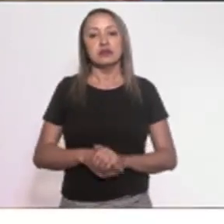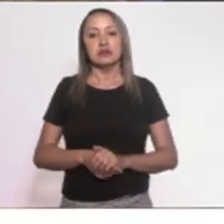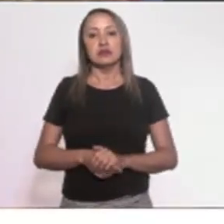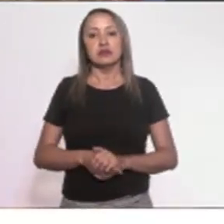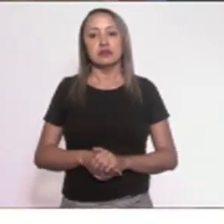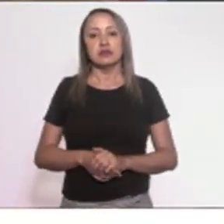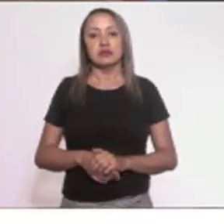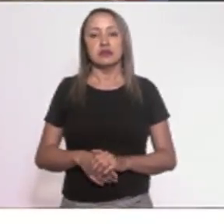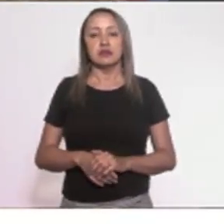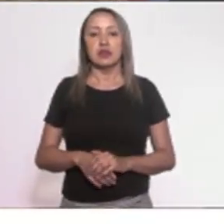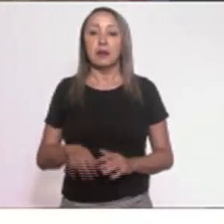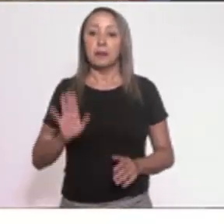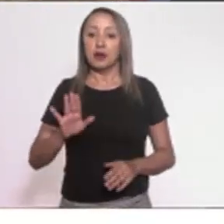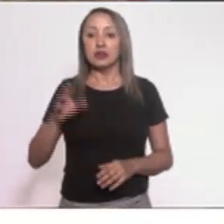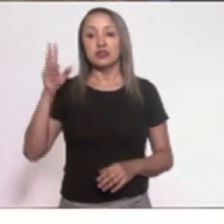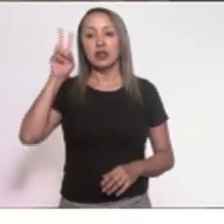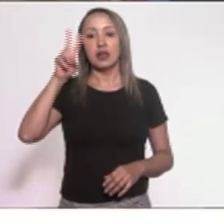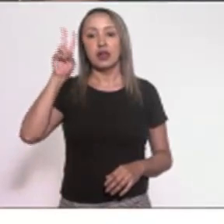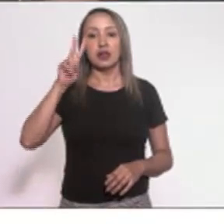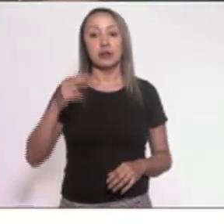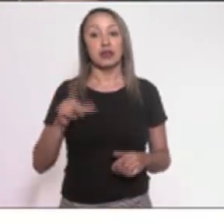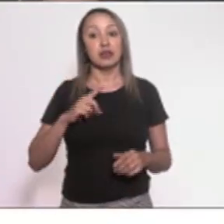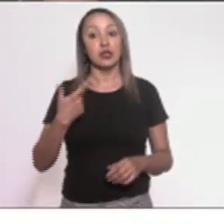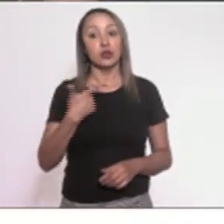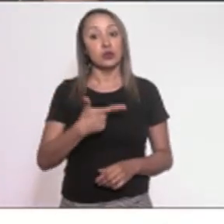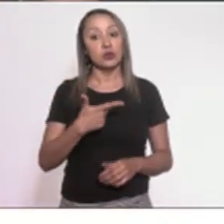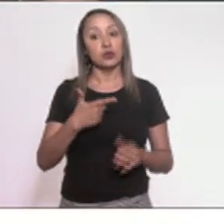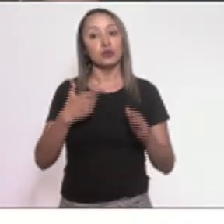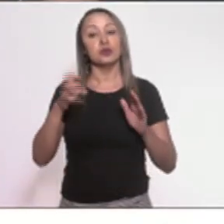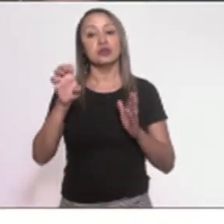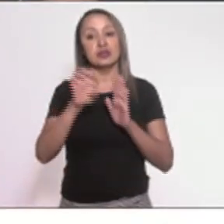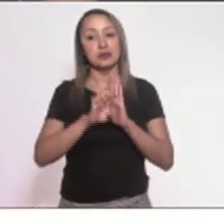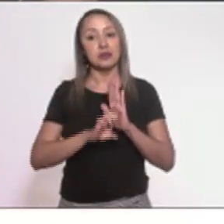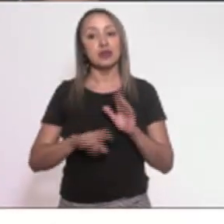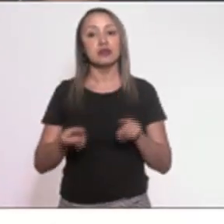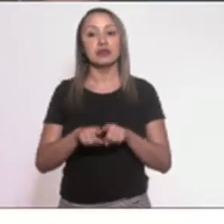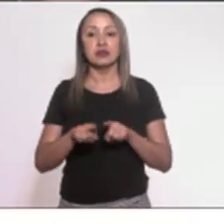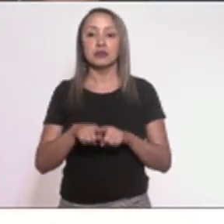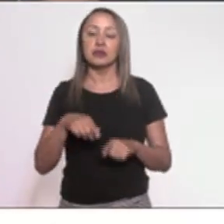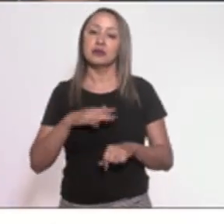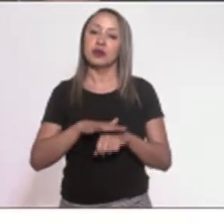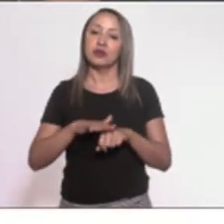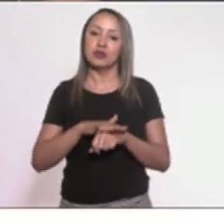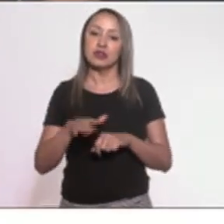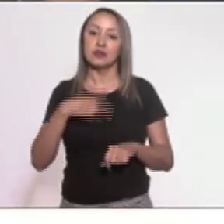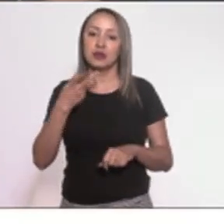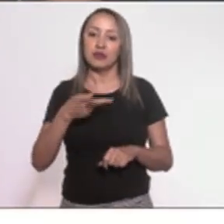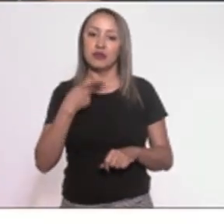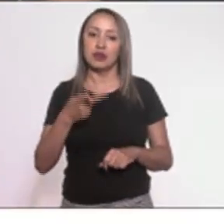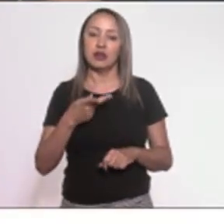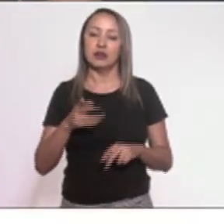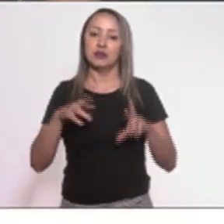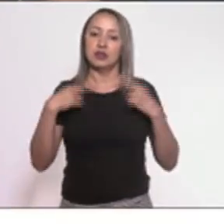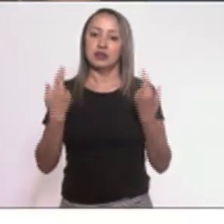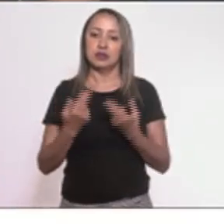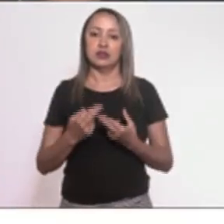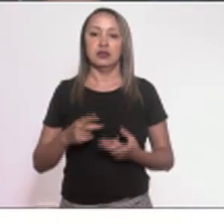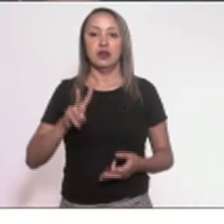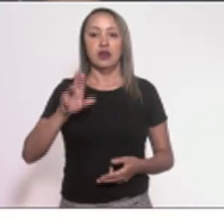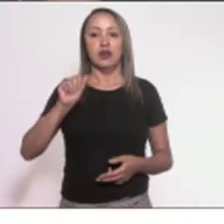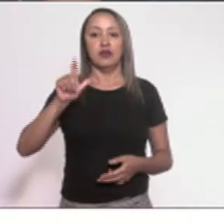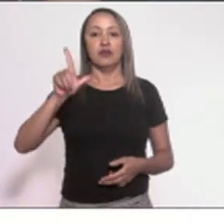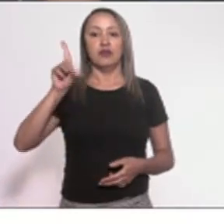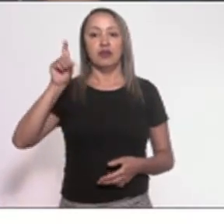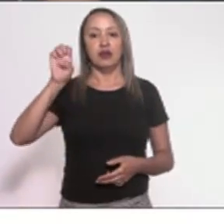agora. Só que tem que lembrar que tem mais duas emendas aqui. Quais são os autores? Valdec e Carlos